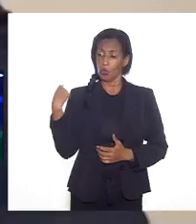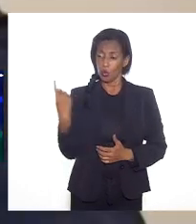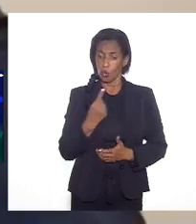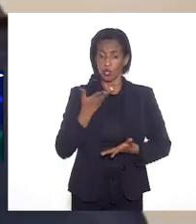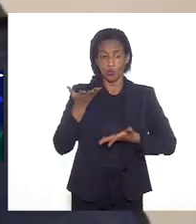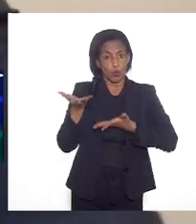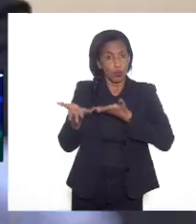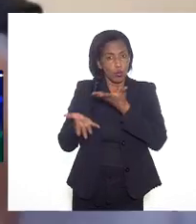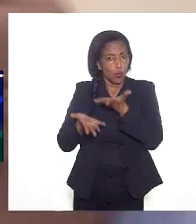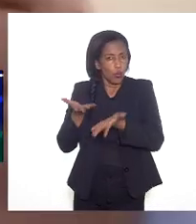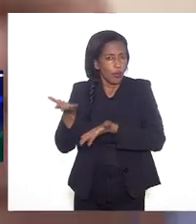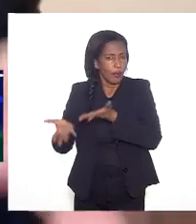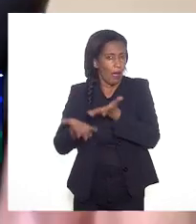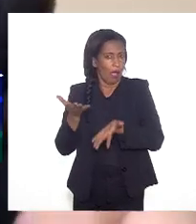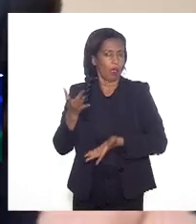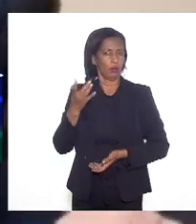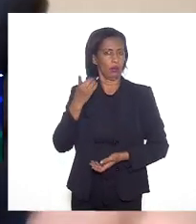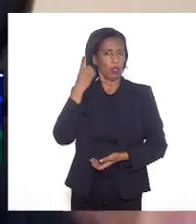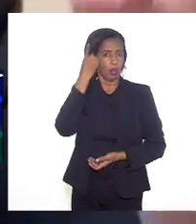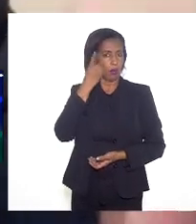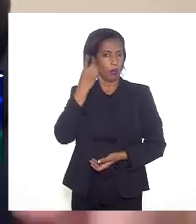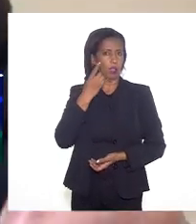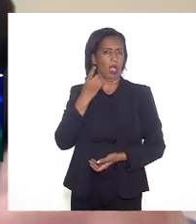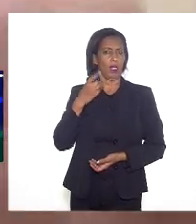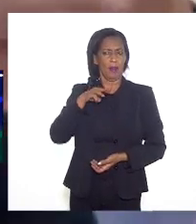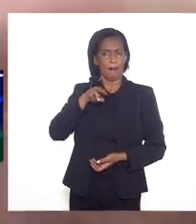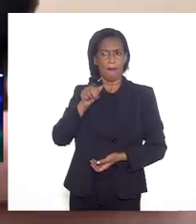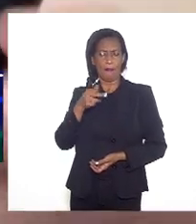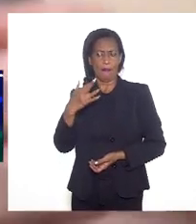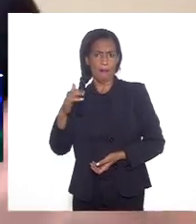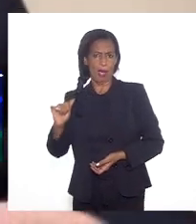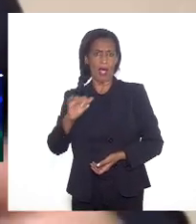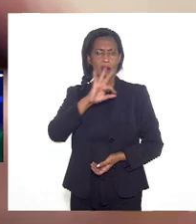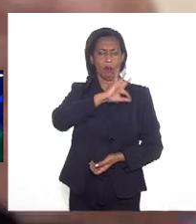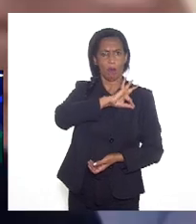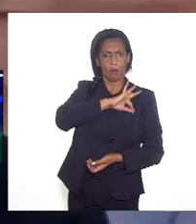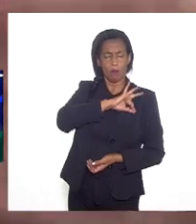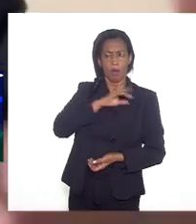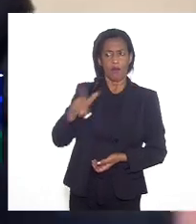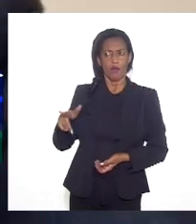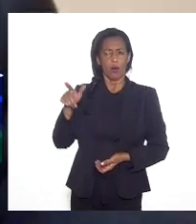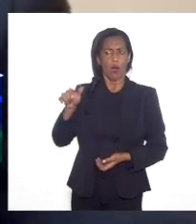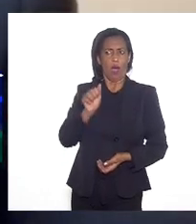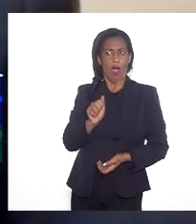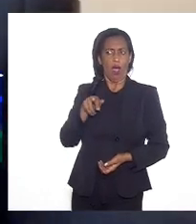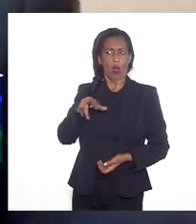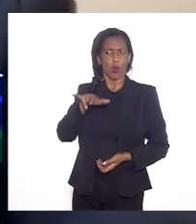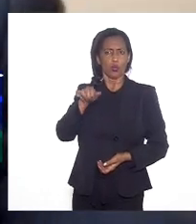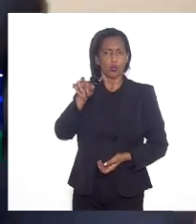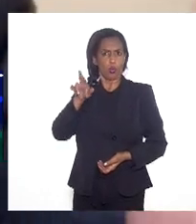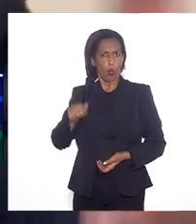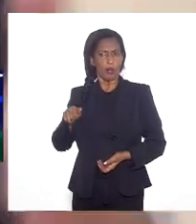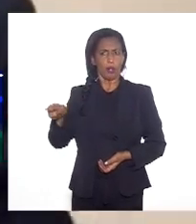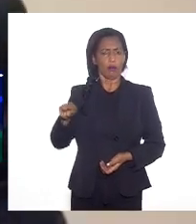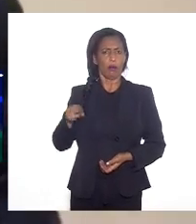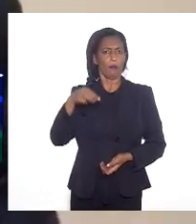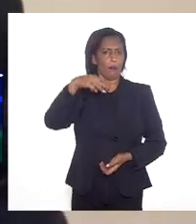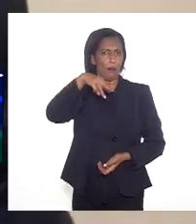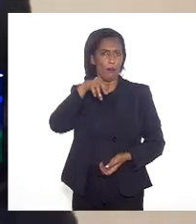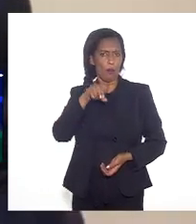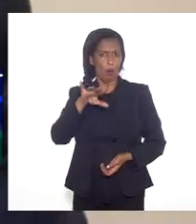deputada Marta Rocha, que acompanhou, inclusive de que a autora mantivesse a sua intenção de defender,